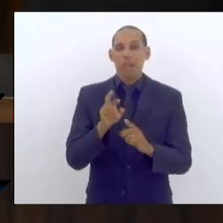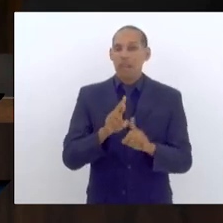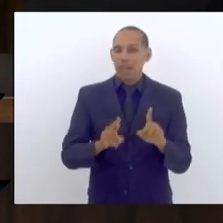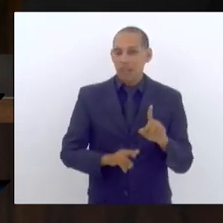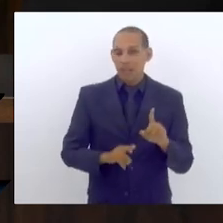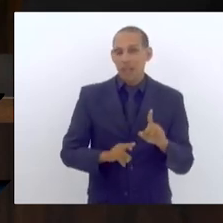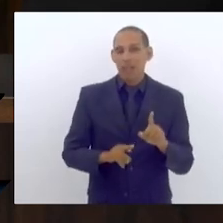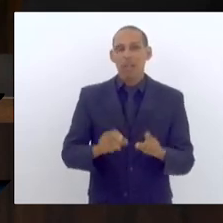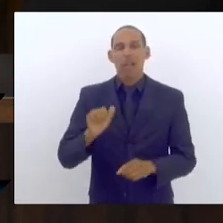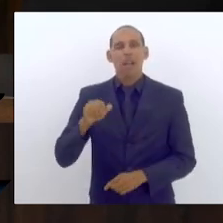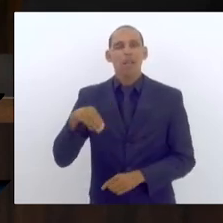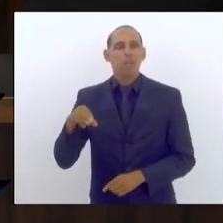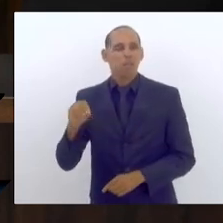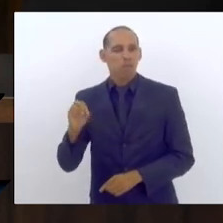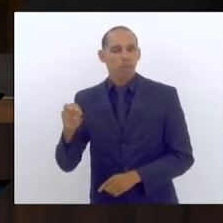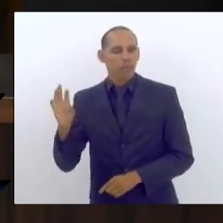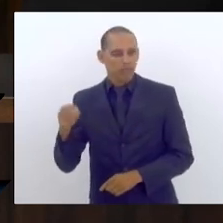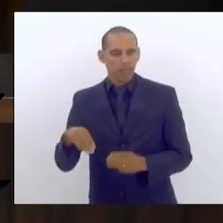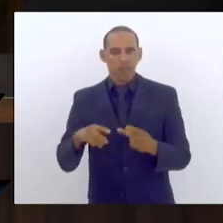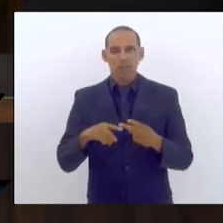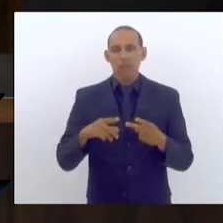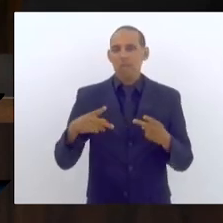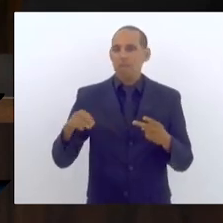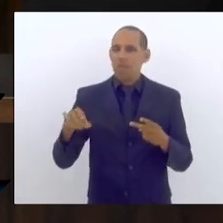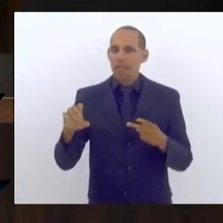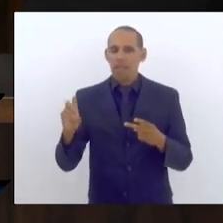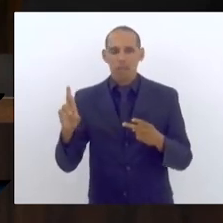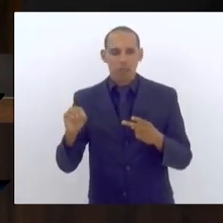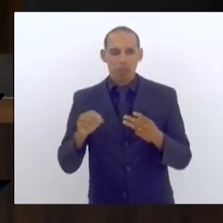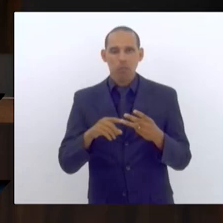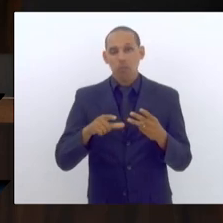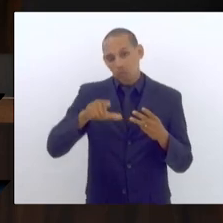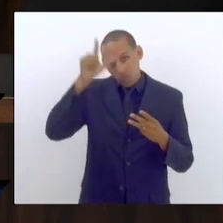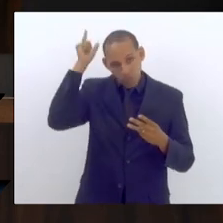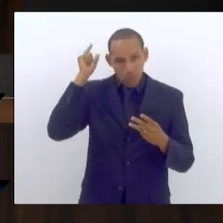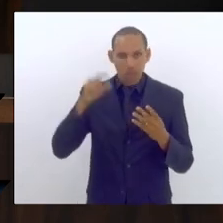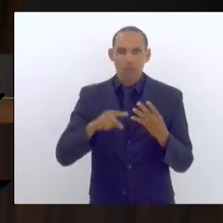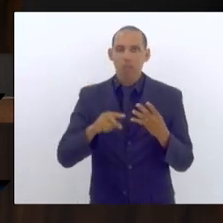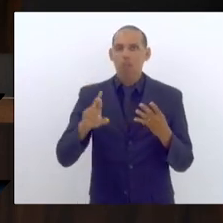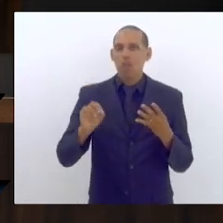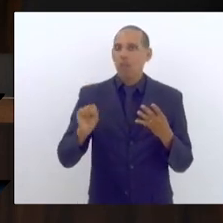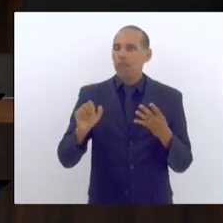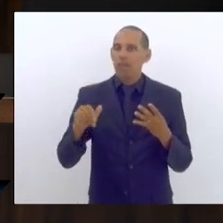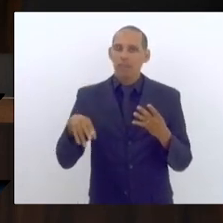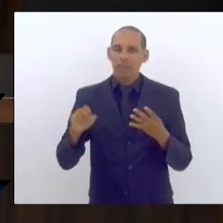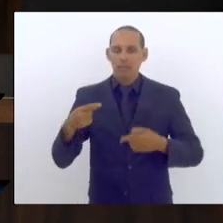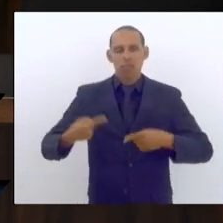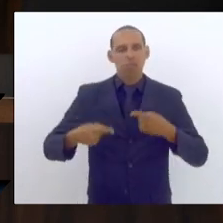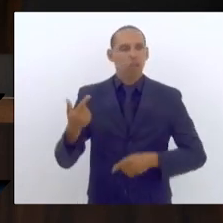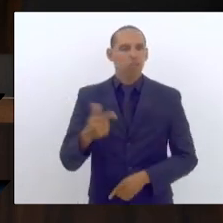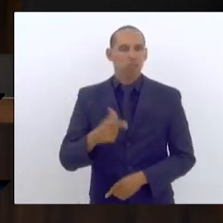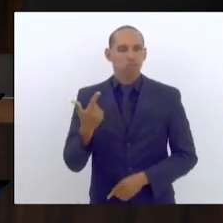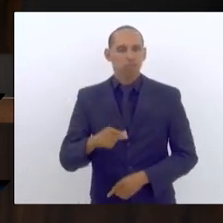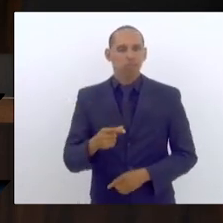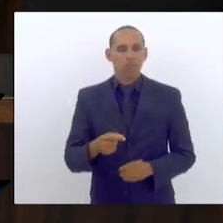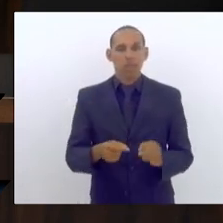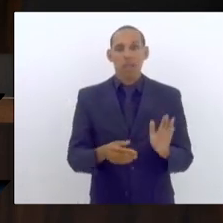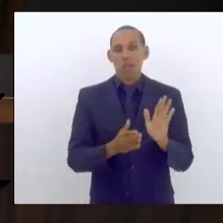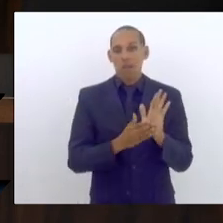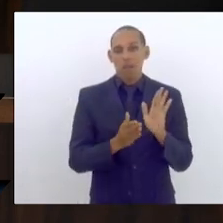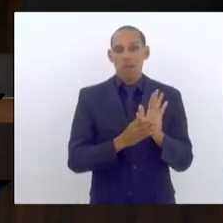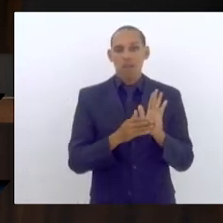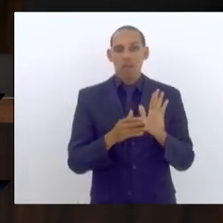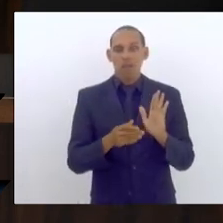deputado Rodrigo Amorim, Pedro Ricardo, Rosane Félix e Luiz Paulo. Em discussão, não havendo quem queira discutir, a presente